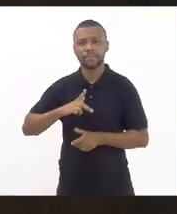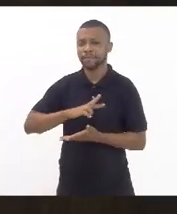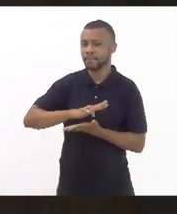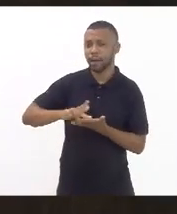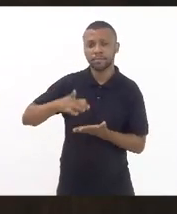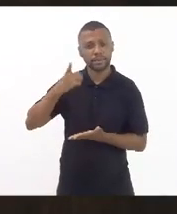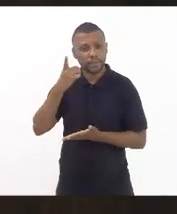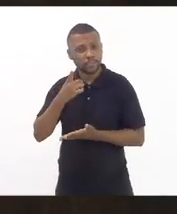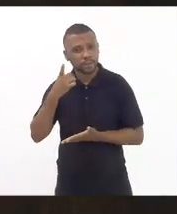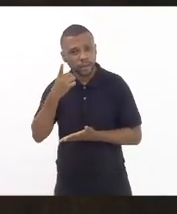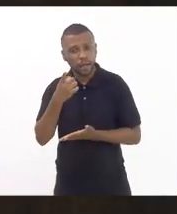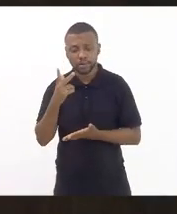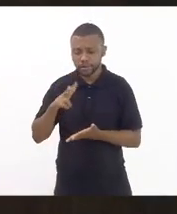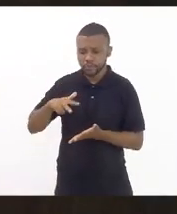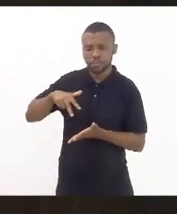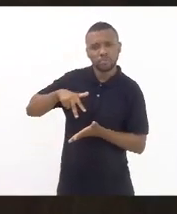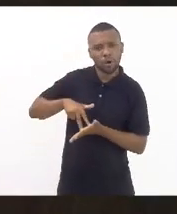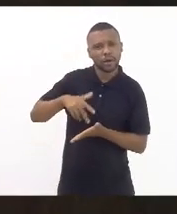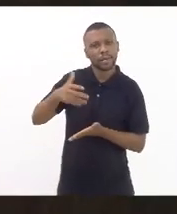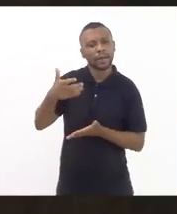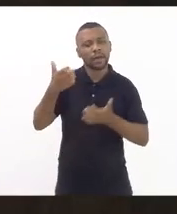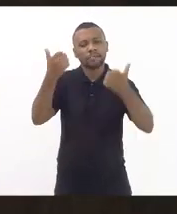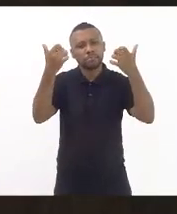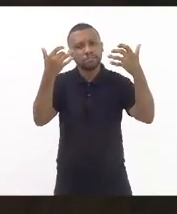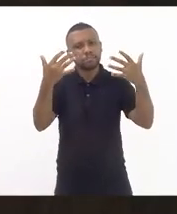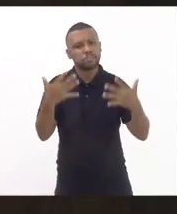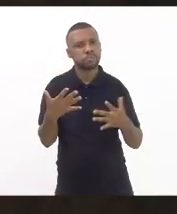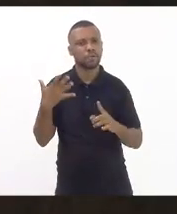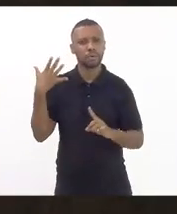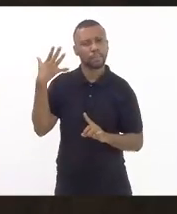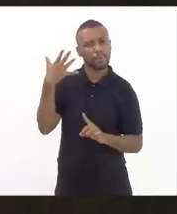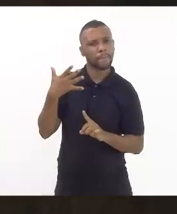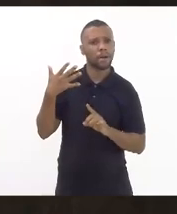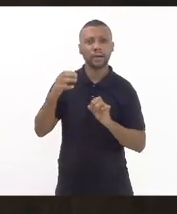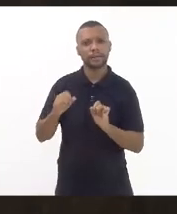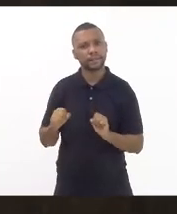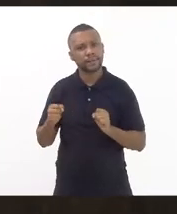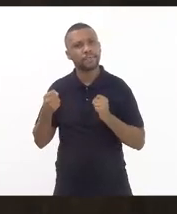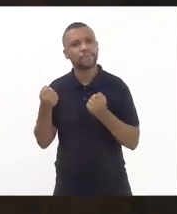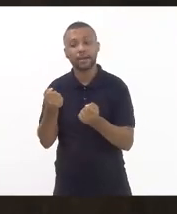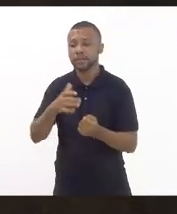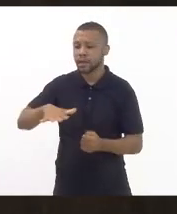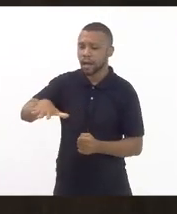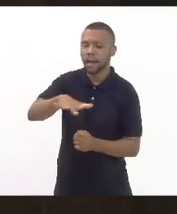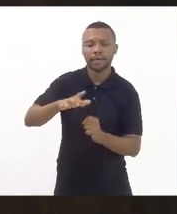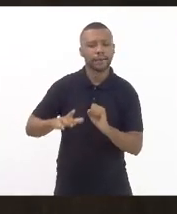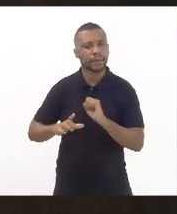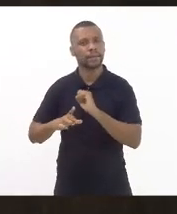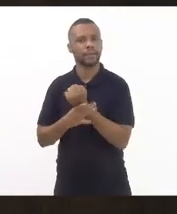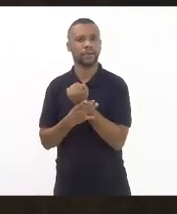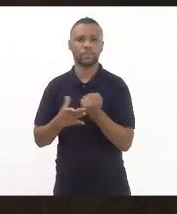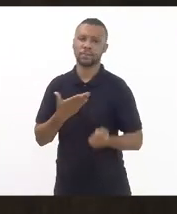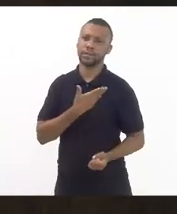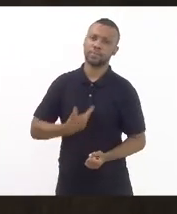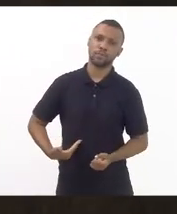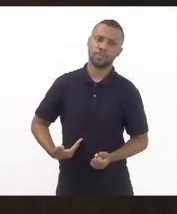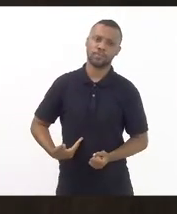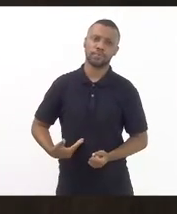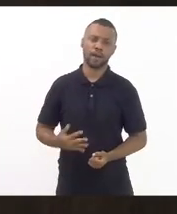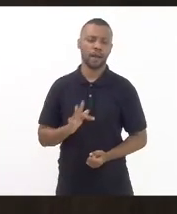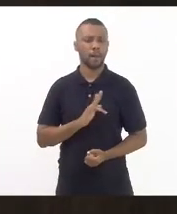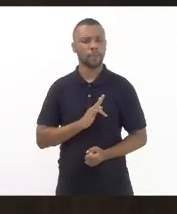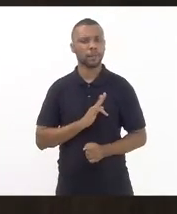parlamentares que querem dizer, né, que defendem a segurança pública. Então, por